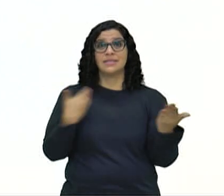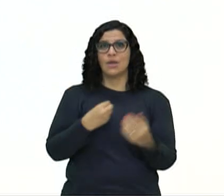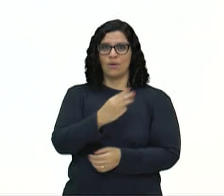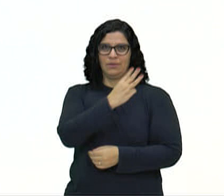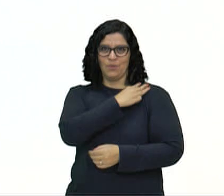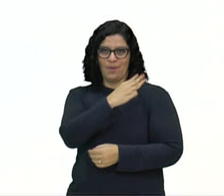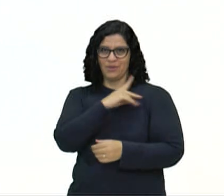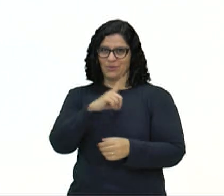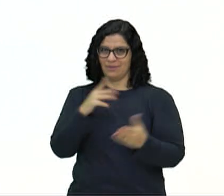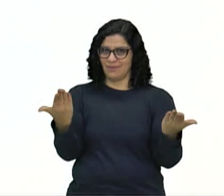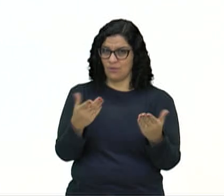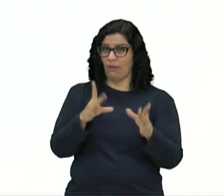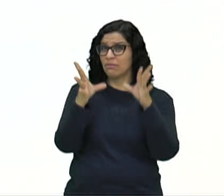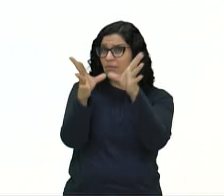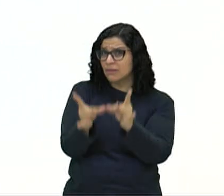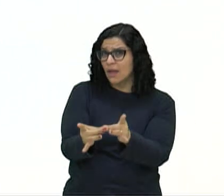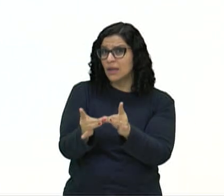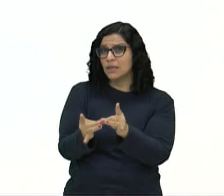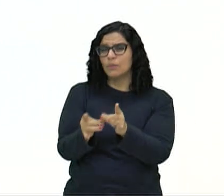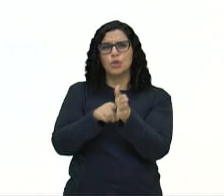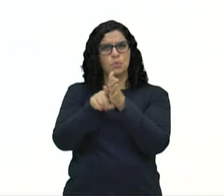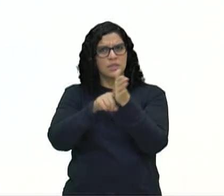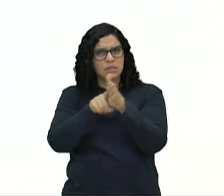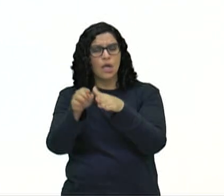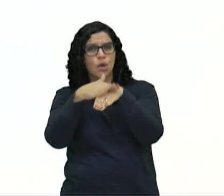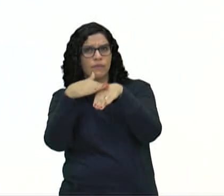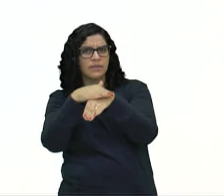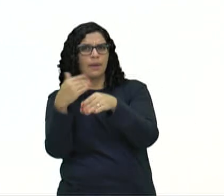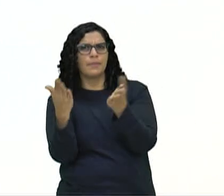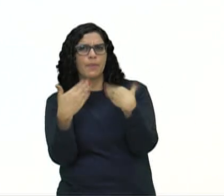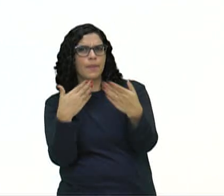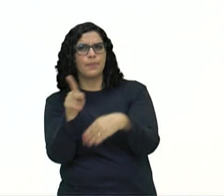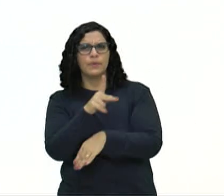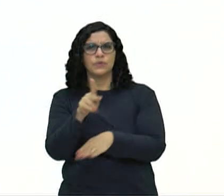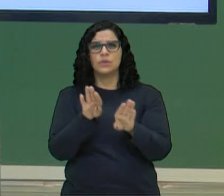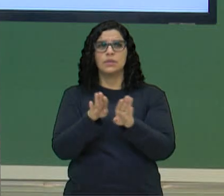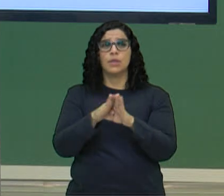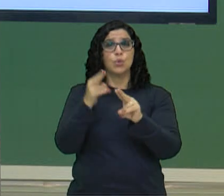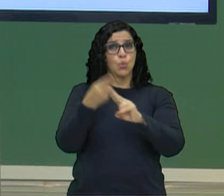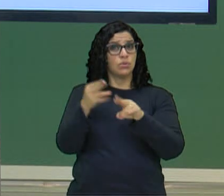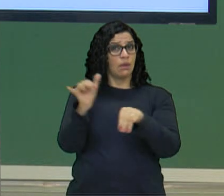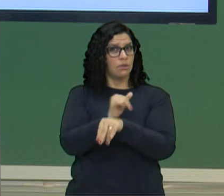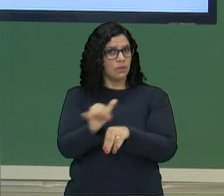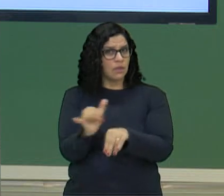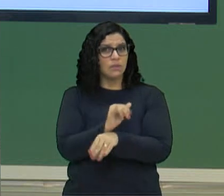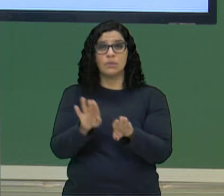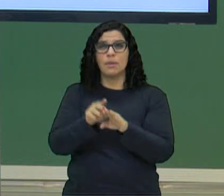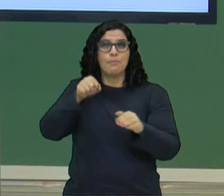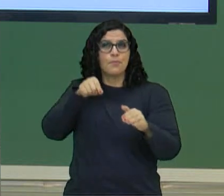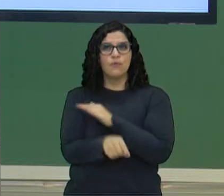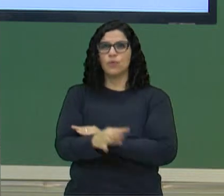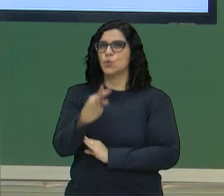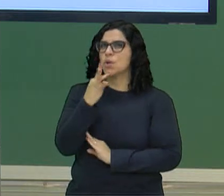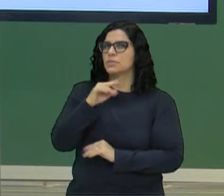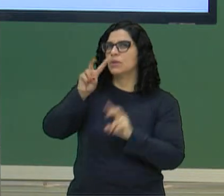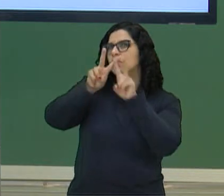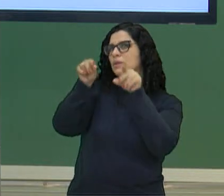médio. Mais detalhes? Você pode ir atrás, você pode conversar com o seu professor. Use os canais que você tem para aprofundar mais no